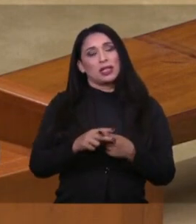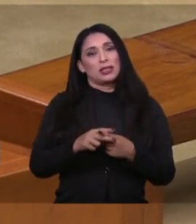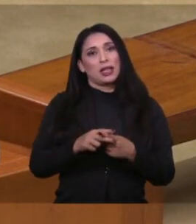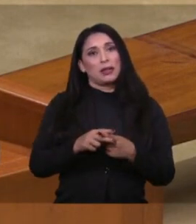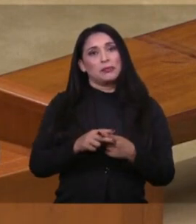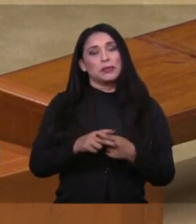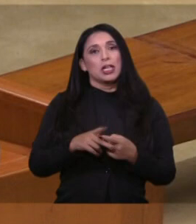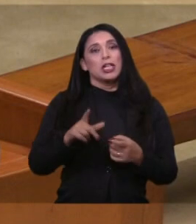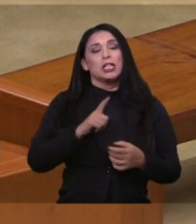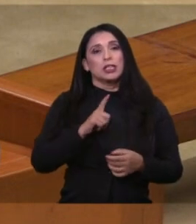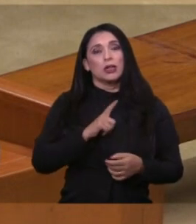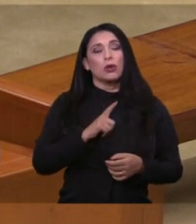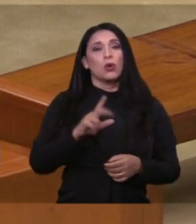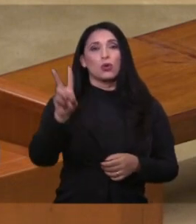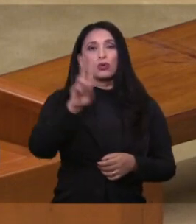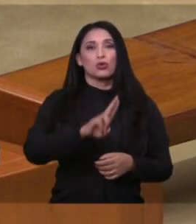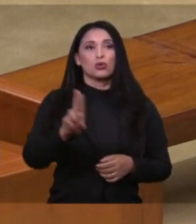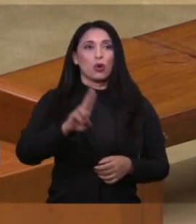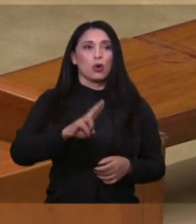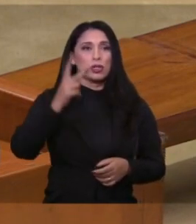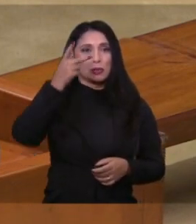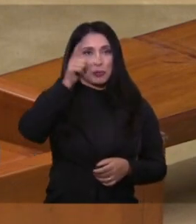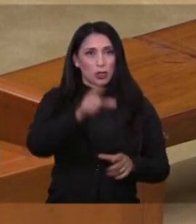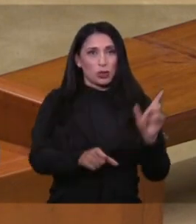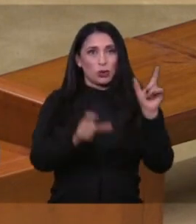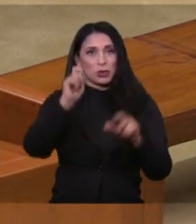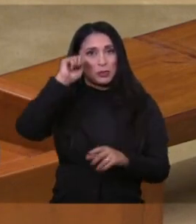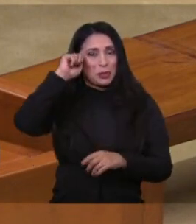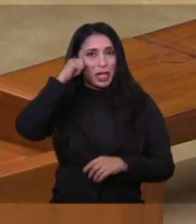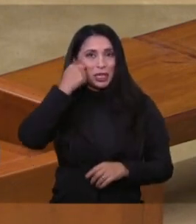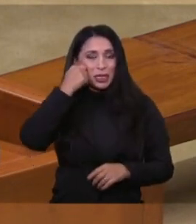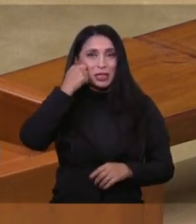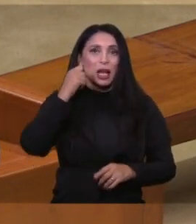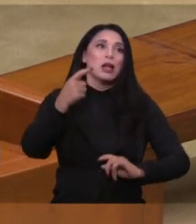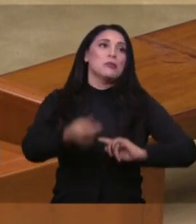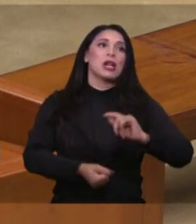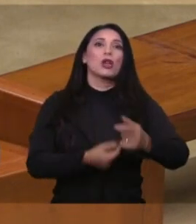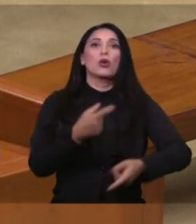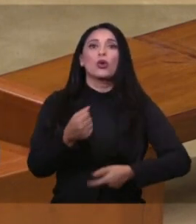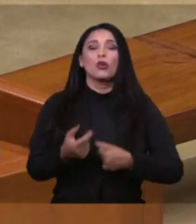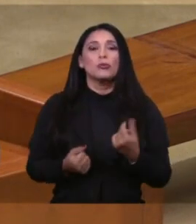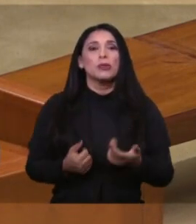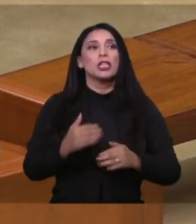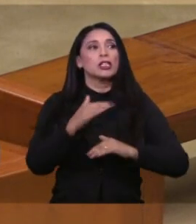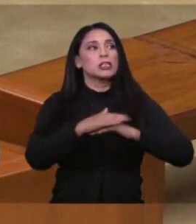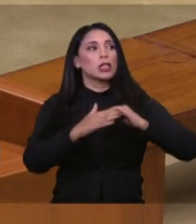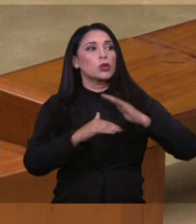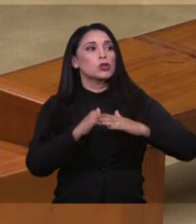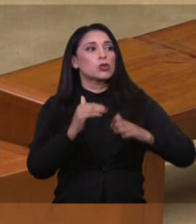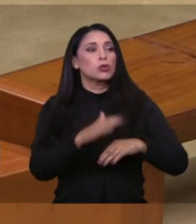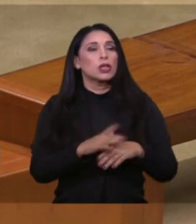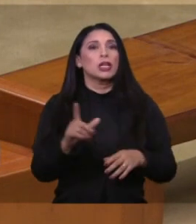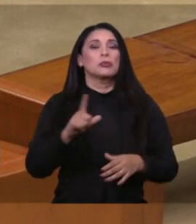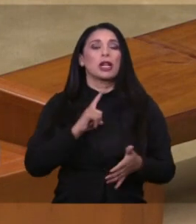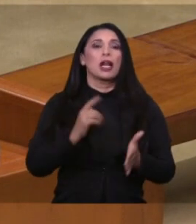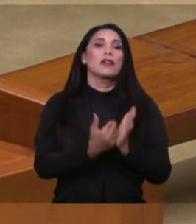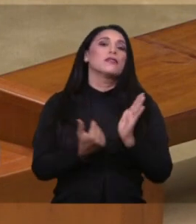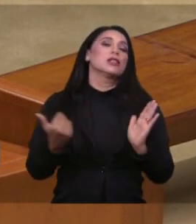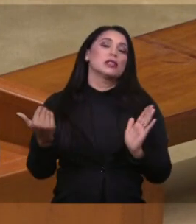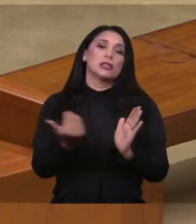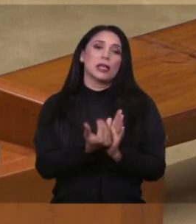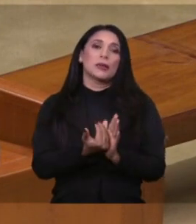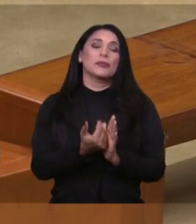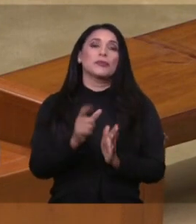obra de pessoas escravizadas, a nossa economia não teria sido construída, não teria sido sedimentada.